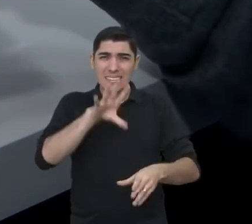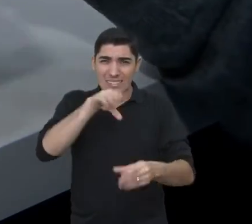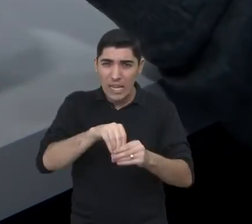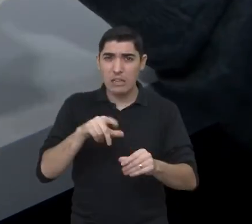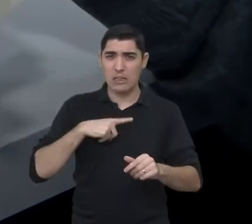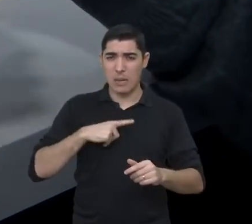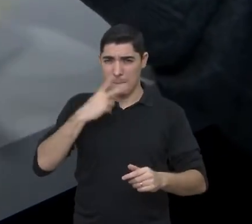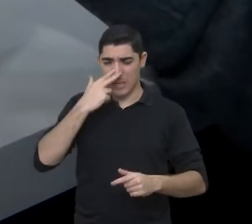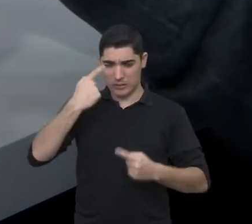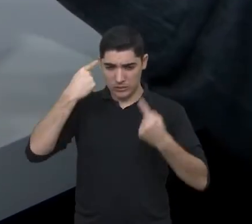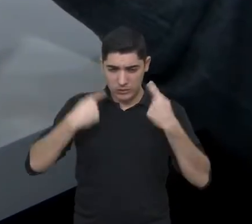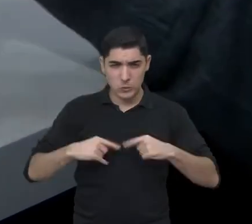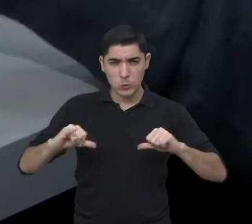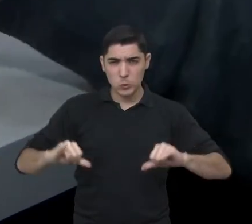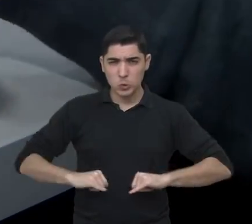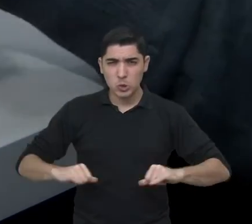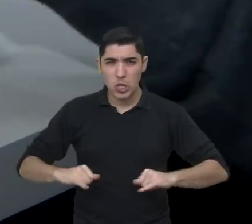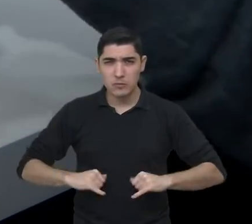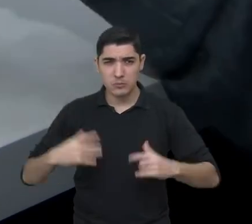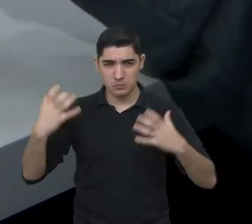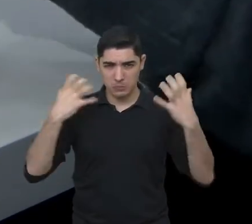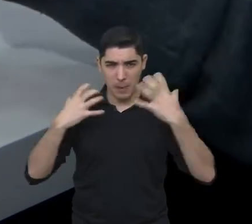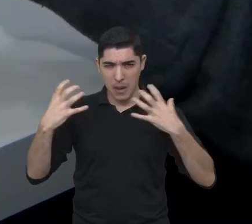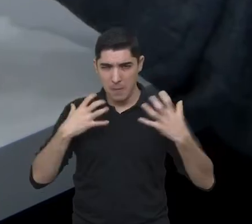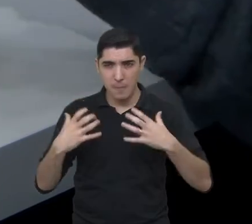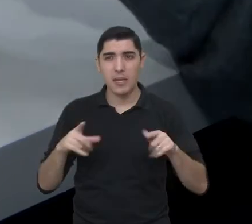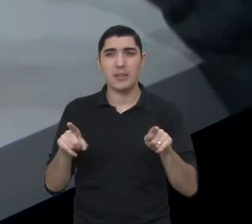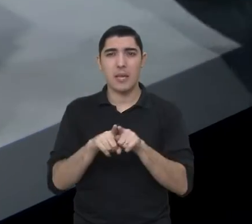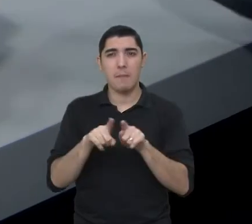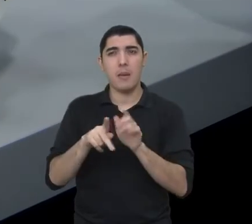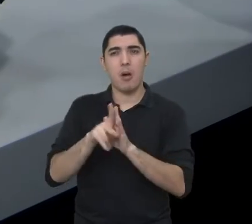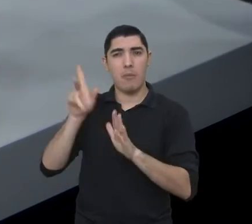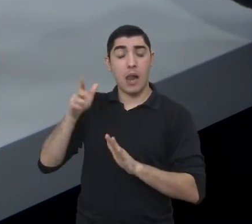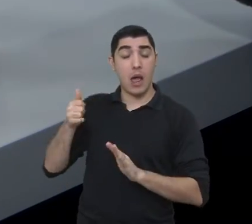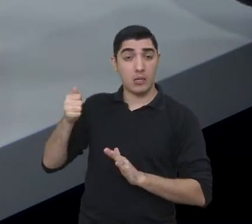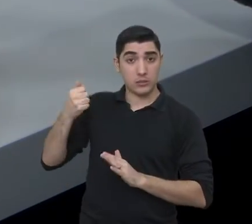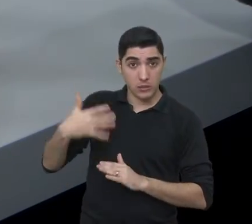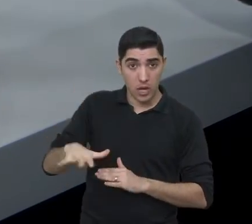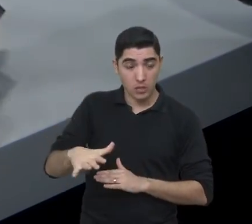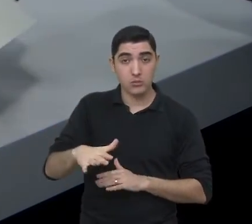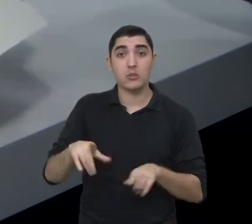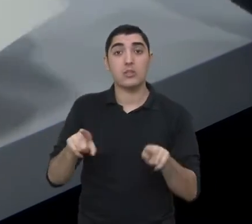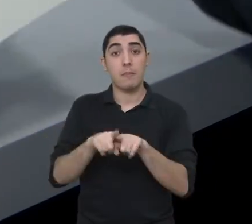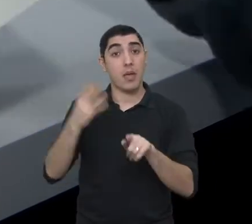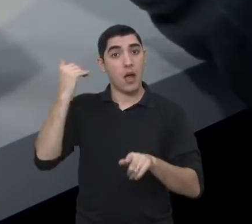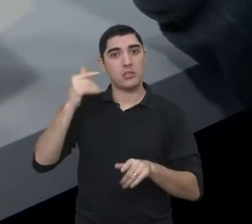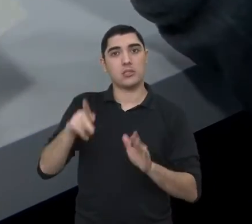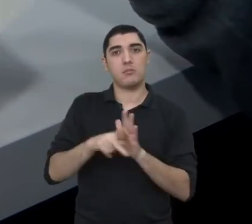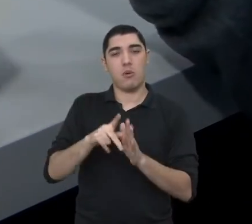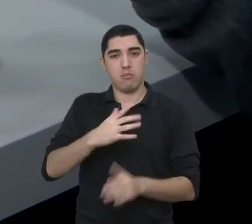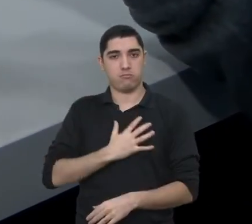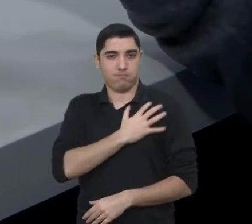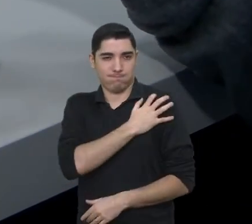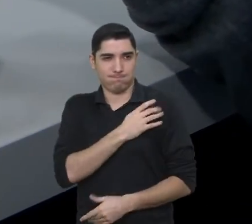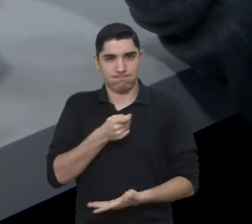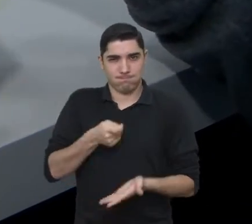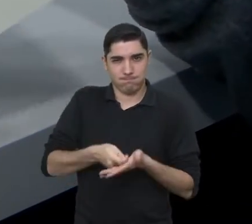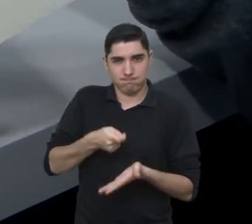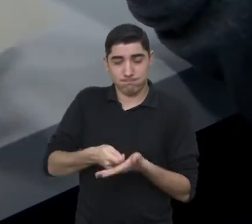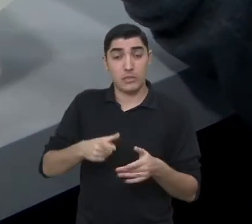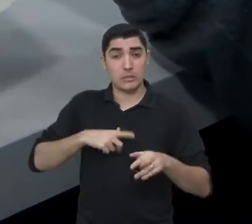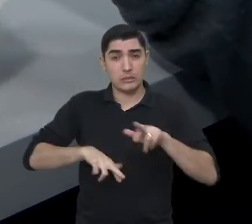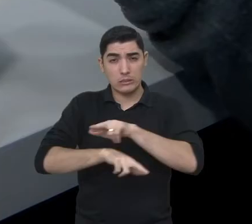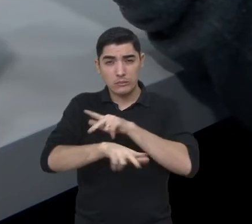esteve preso, enfrentando torturas físicas e psicológicas na base aérea em Santos, durante o período da